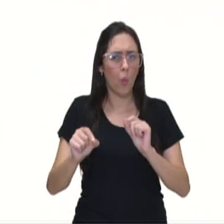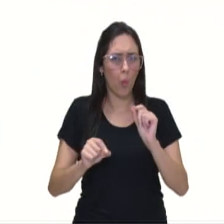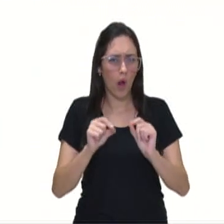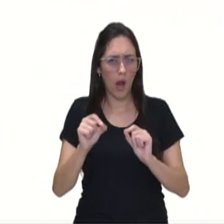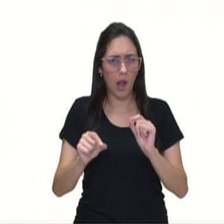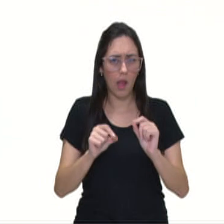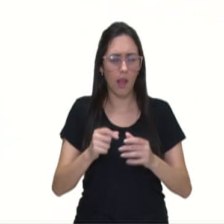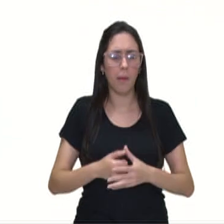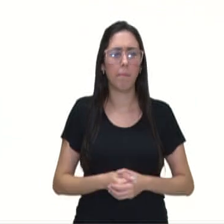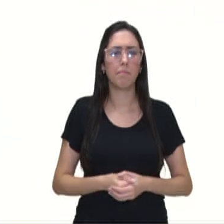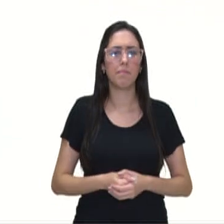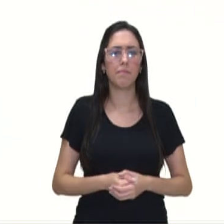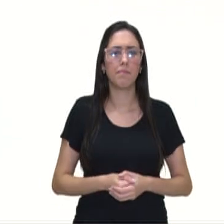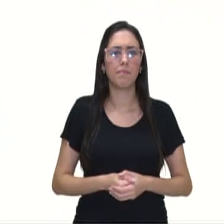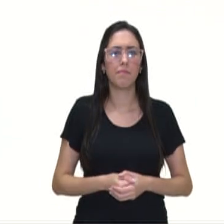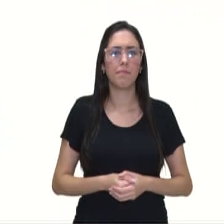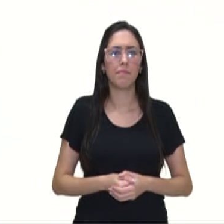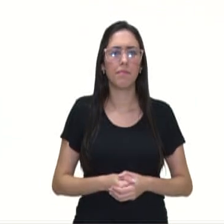feito pela